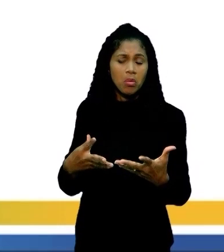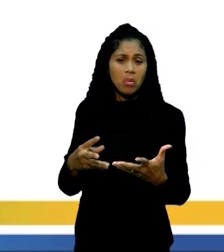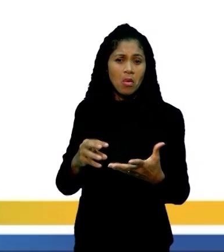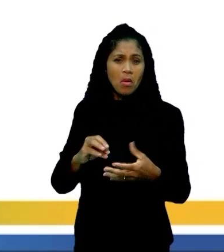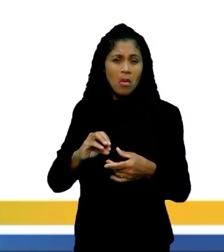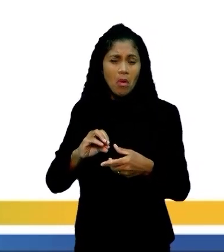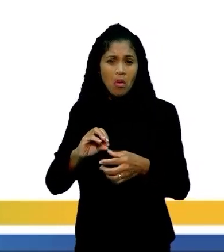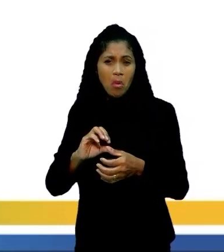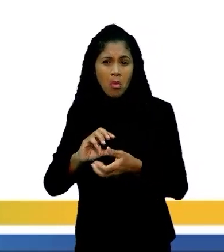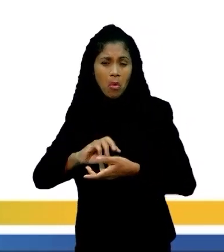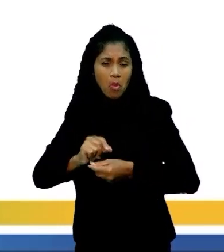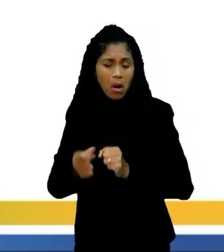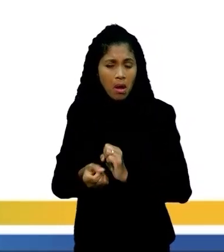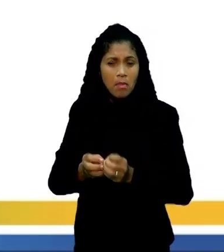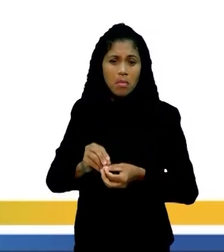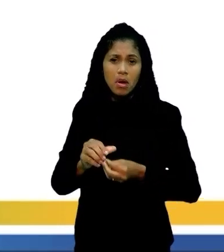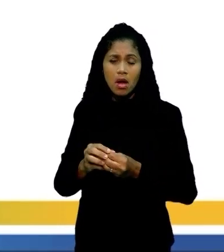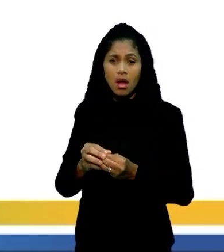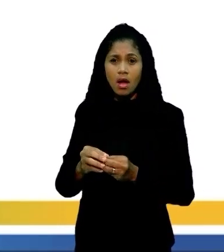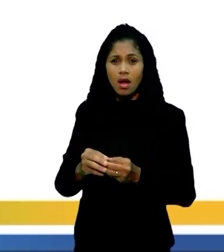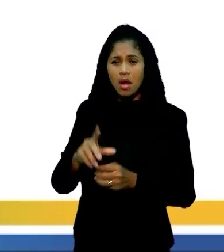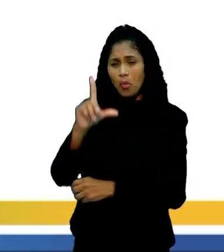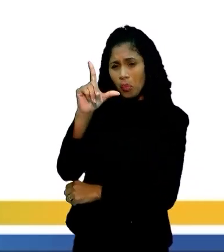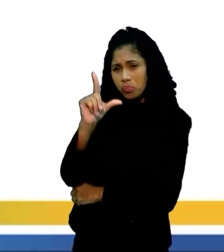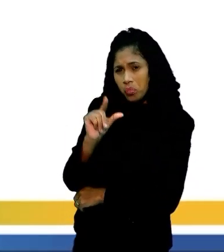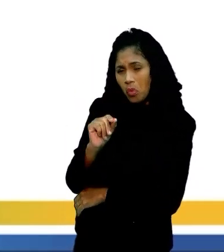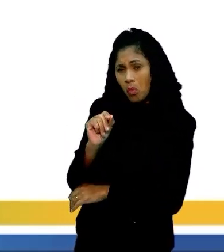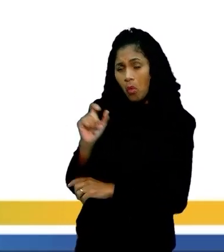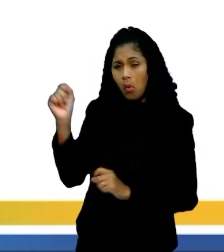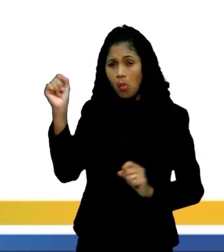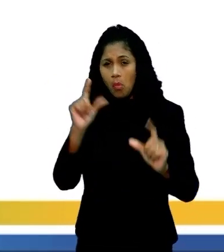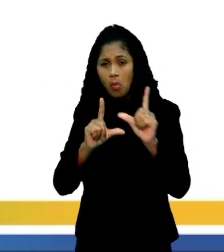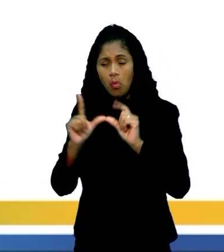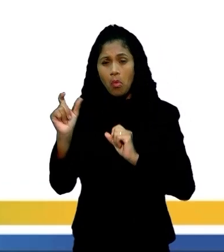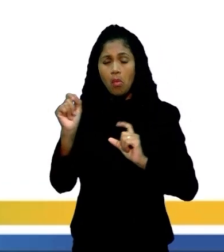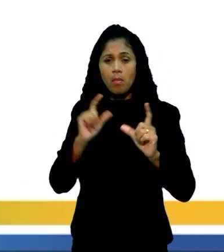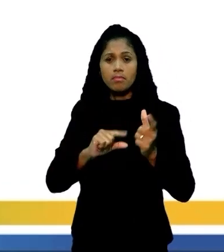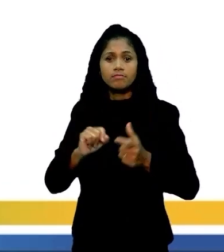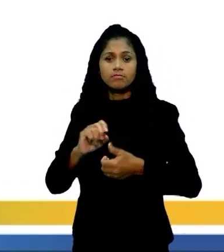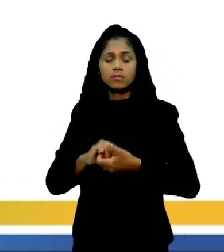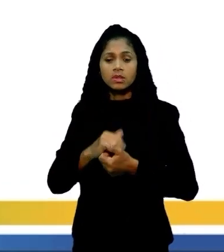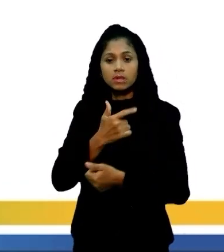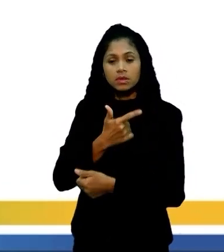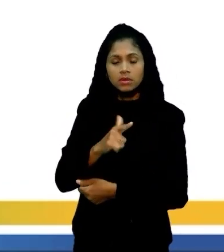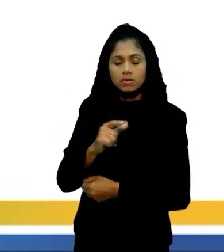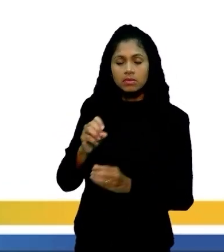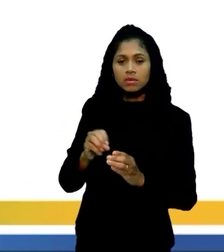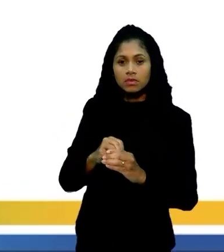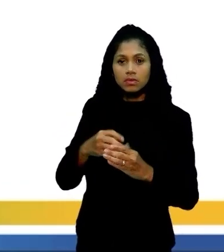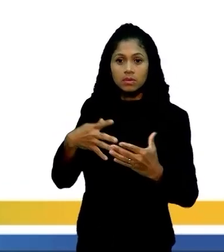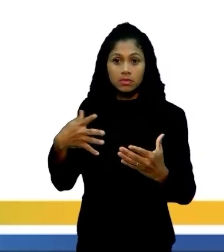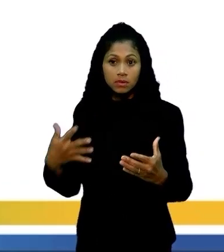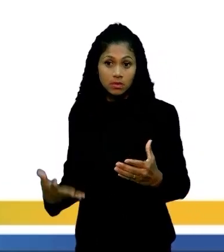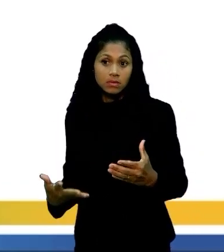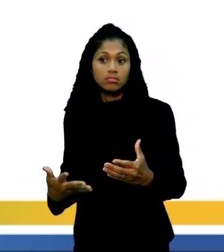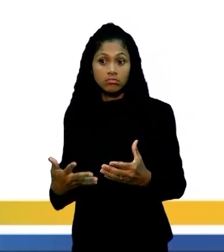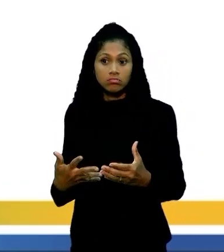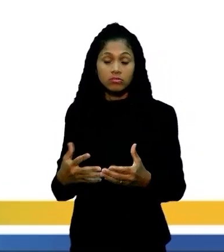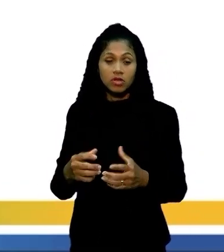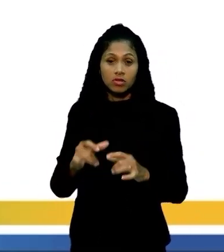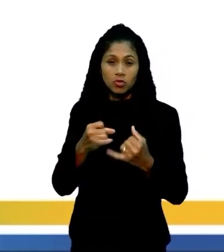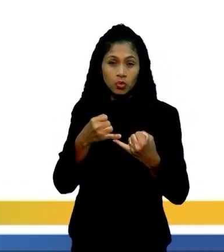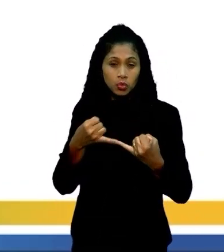pouco brilho e eles não têm a capacidade, assim como os metais, de formar fios, lâminas e muito